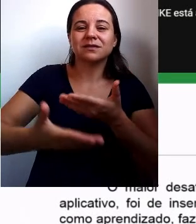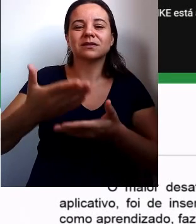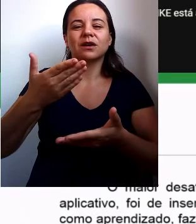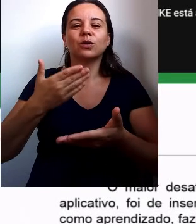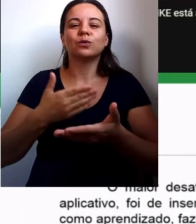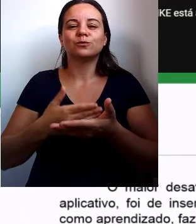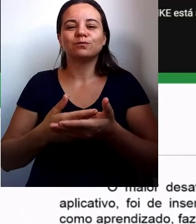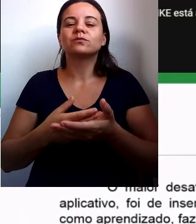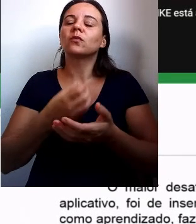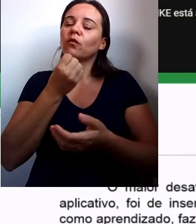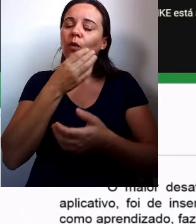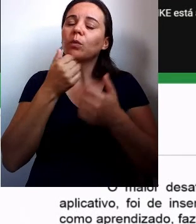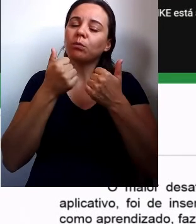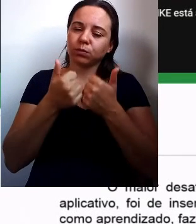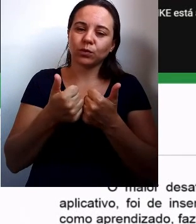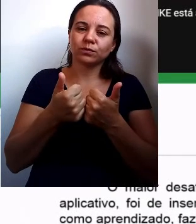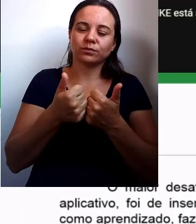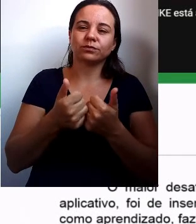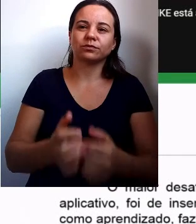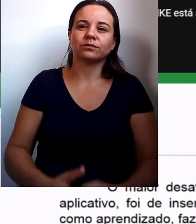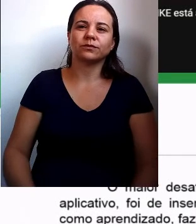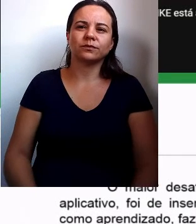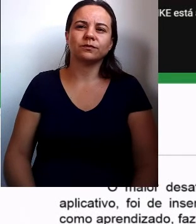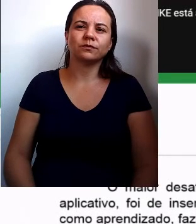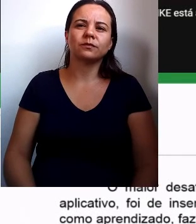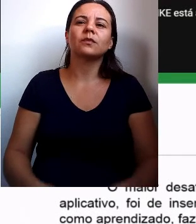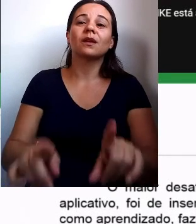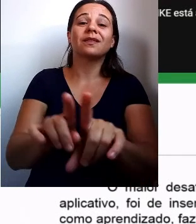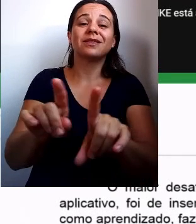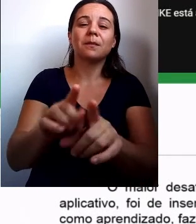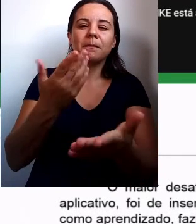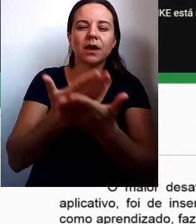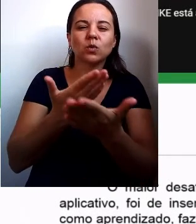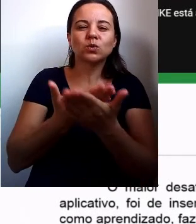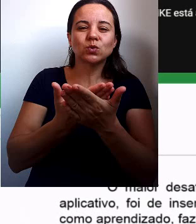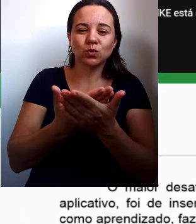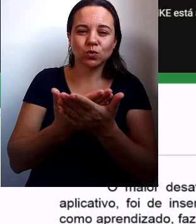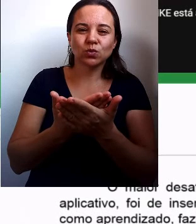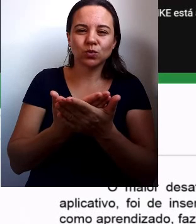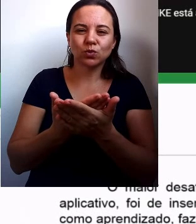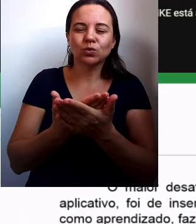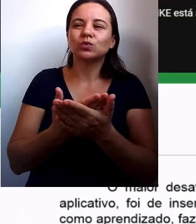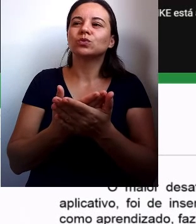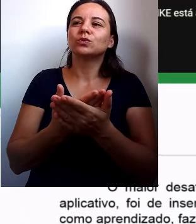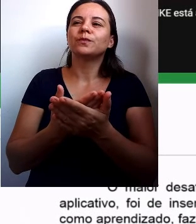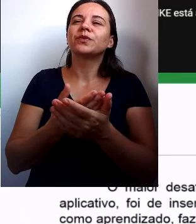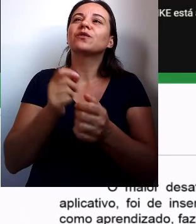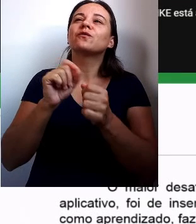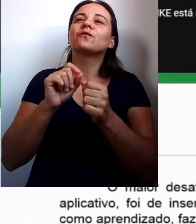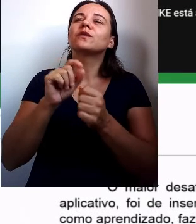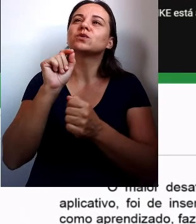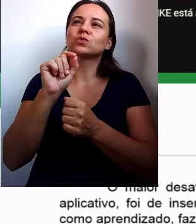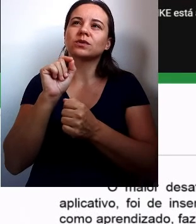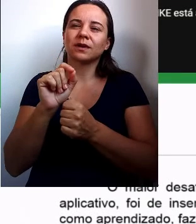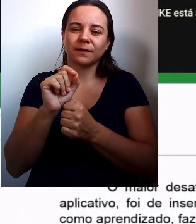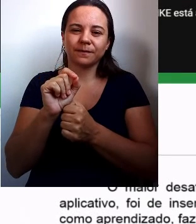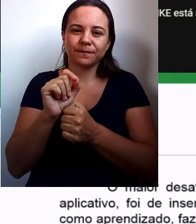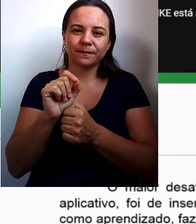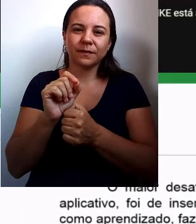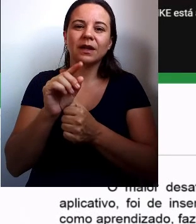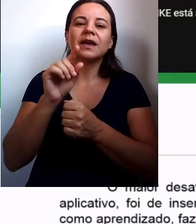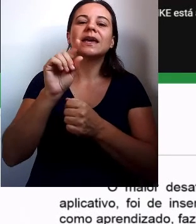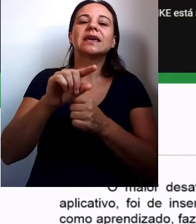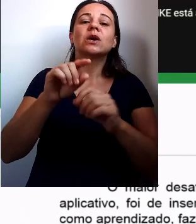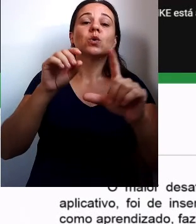uma barreira, mas foi ultrapassada com êxito. Também, o estudo permitiu concluir que a inclusão desse modelo de